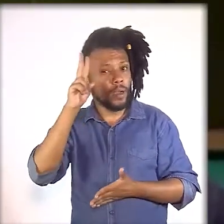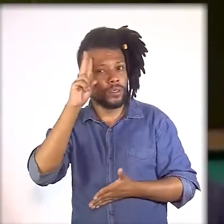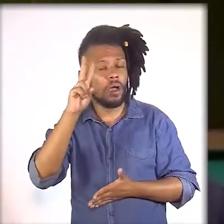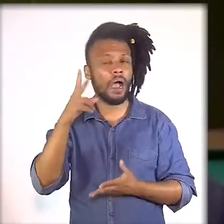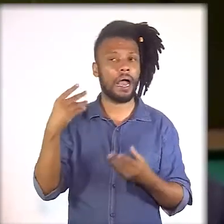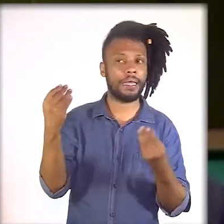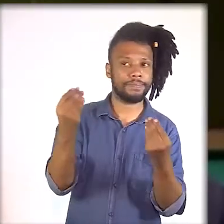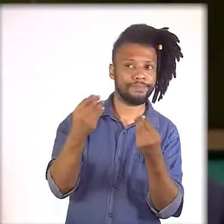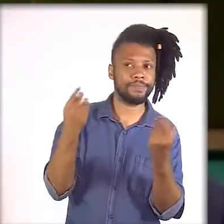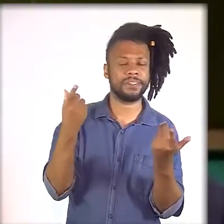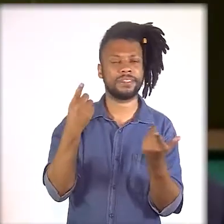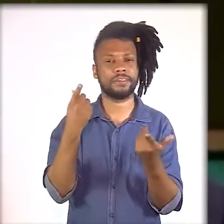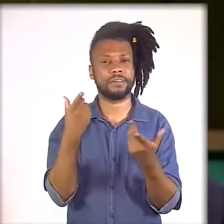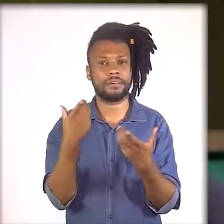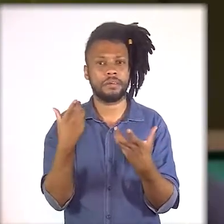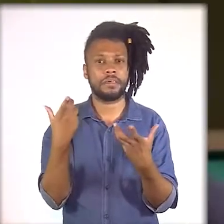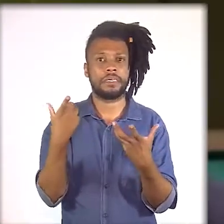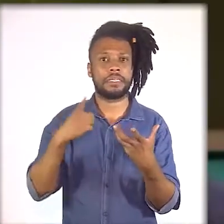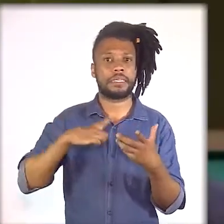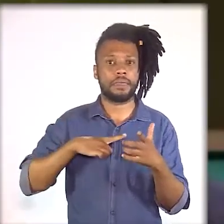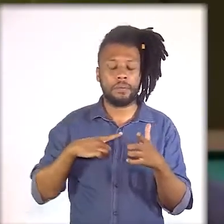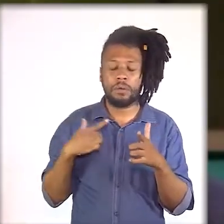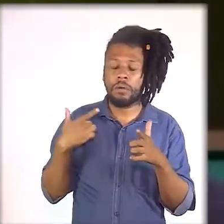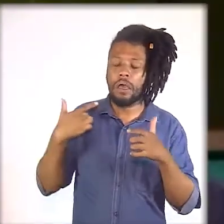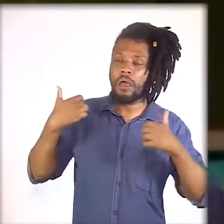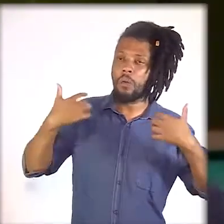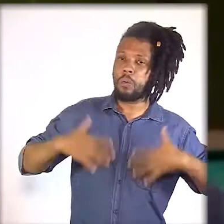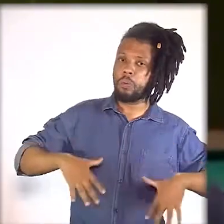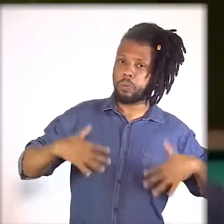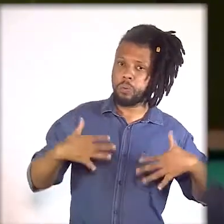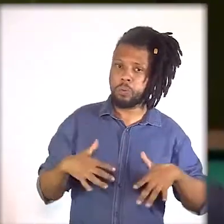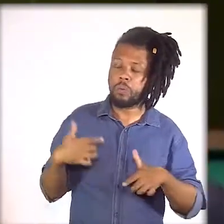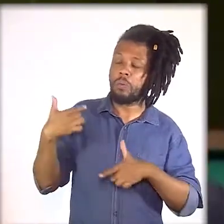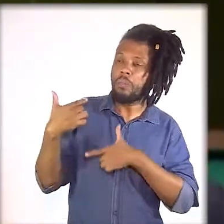história de uma saga